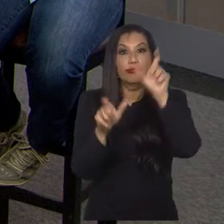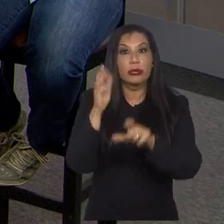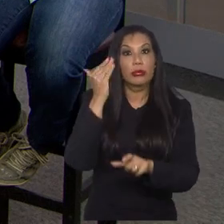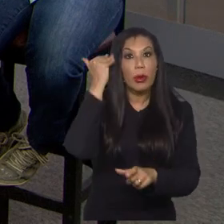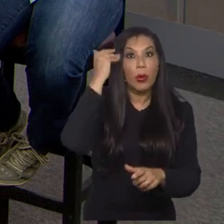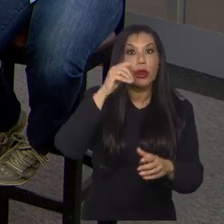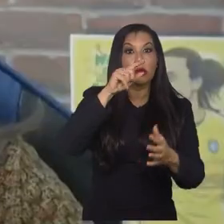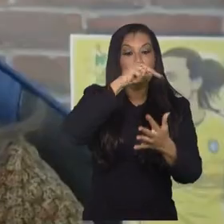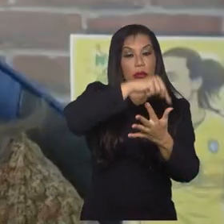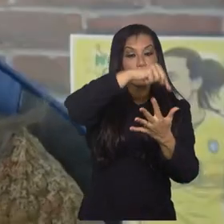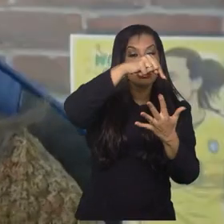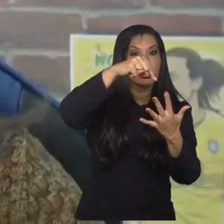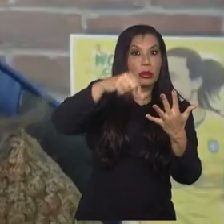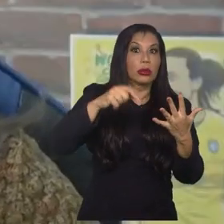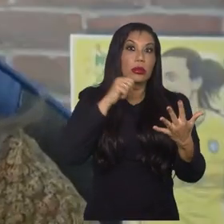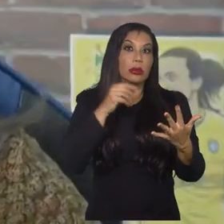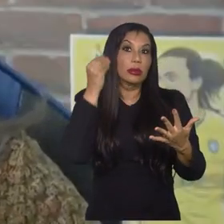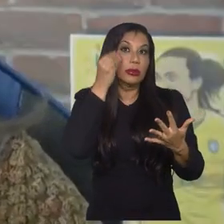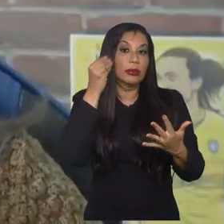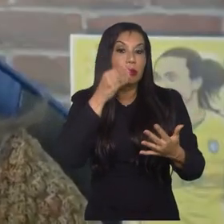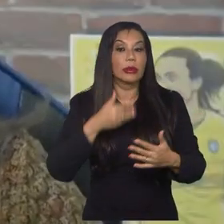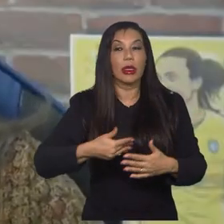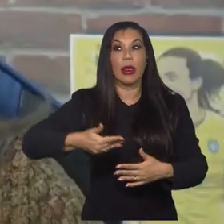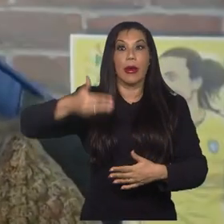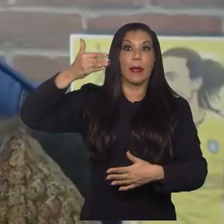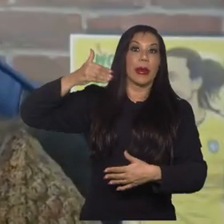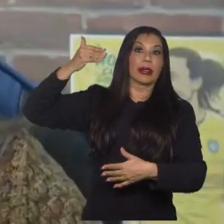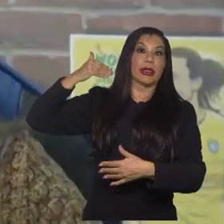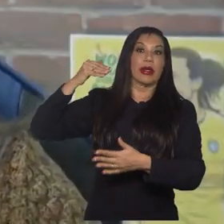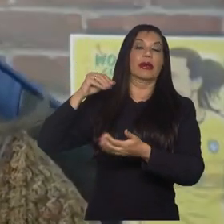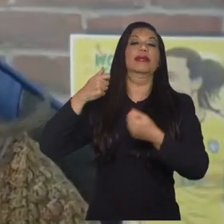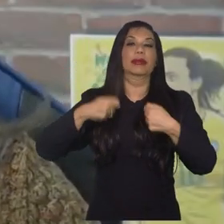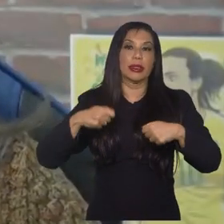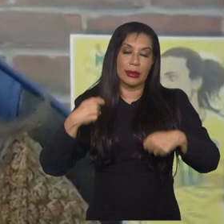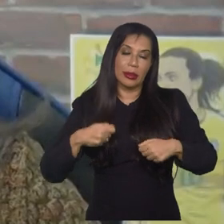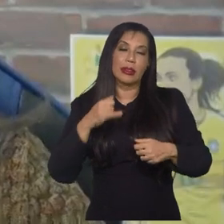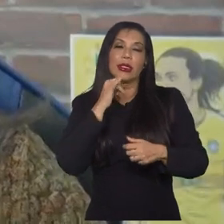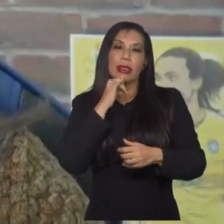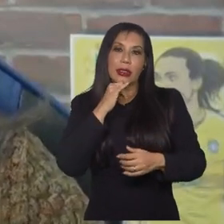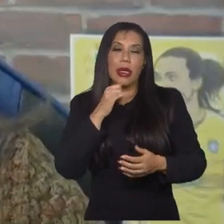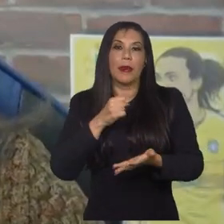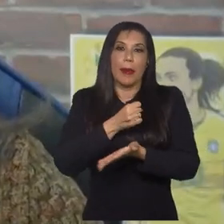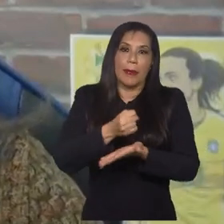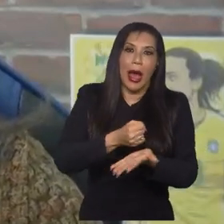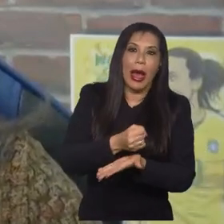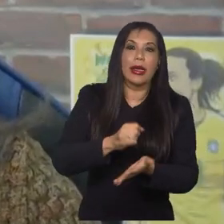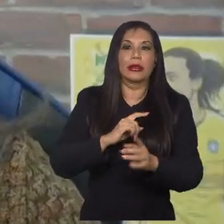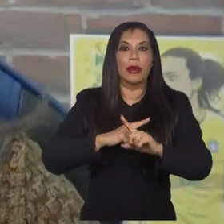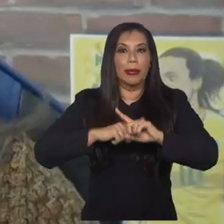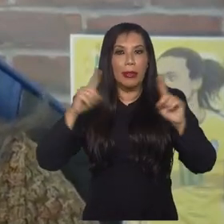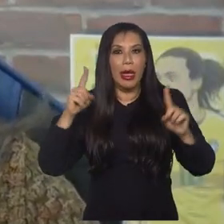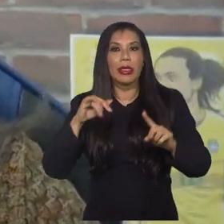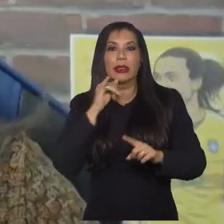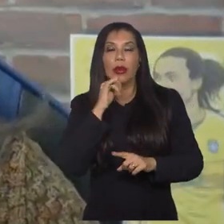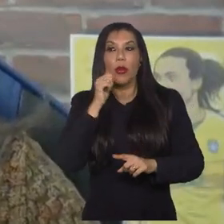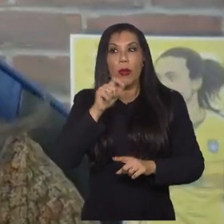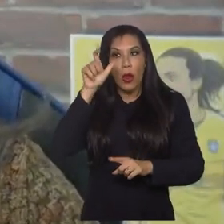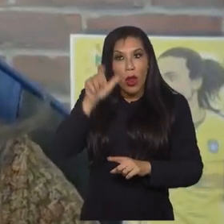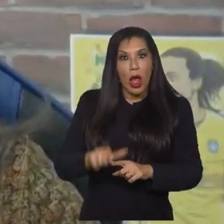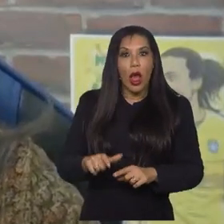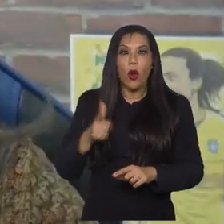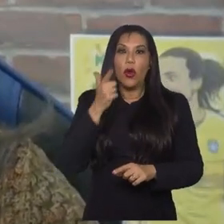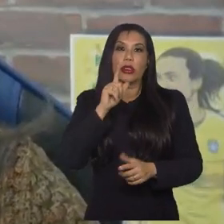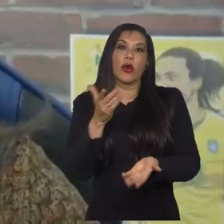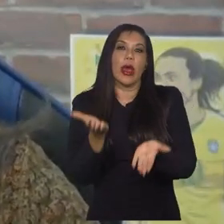destaques nesse último ano. Do meio para trás, ainda precisa de um pouco mais de solidez, mas eu acho que a Riis conseguiu um equilíbrio.